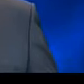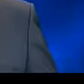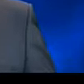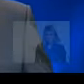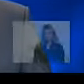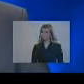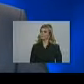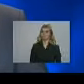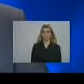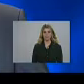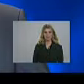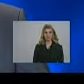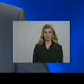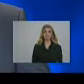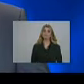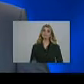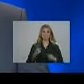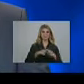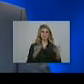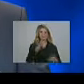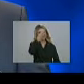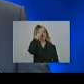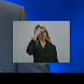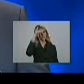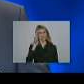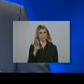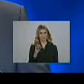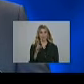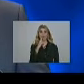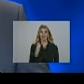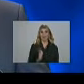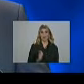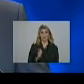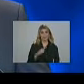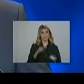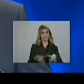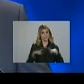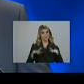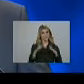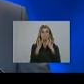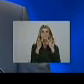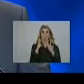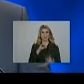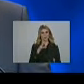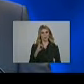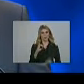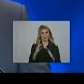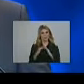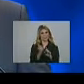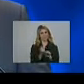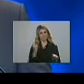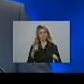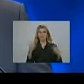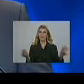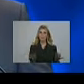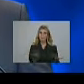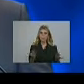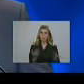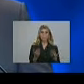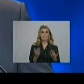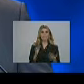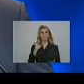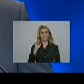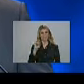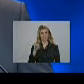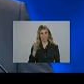volta com o debate entre candidatos à Prefeitura do Rio ao vivo do Teatro Oi Casagrande. No bloco anterior, o candidato Índio da